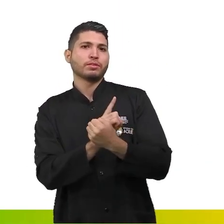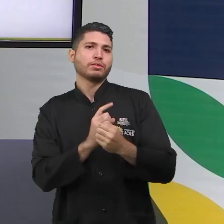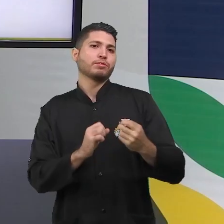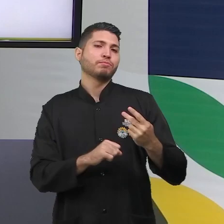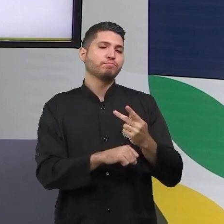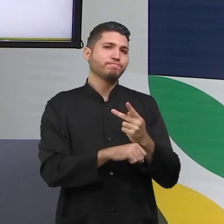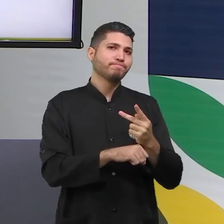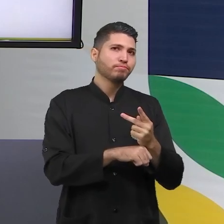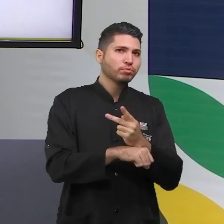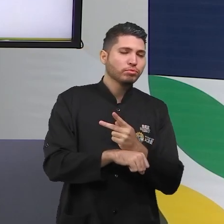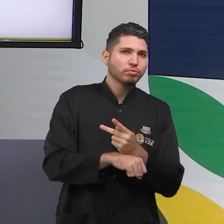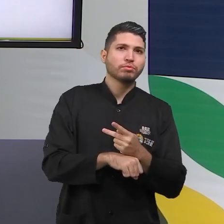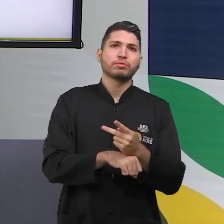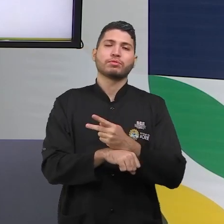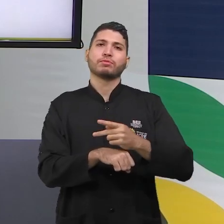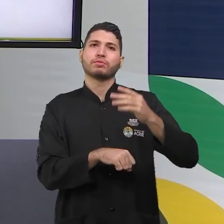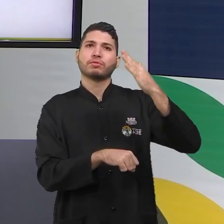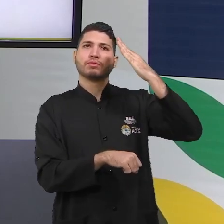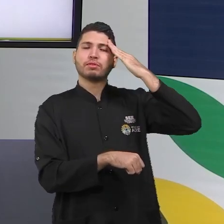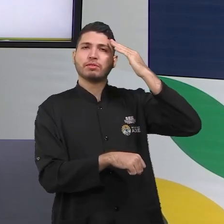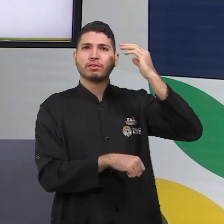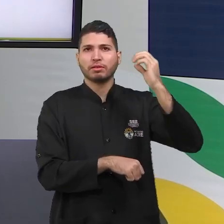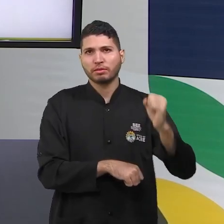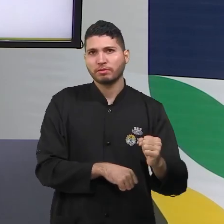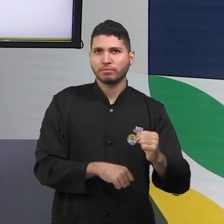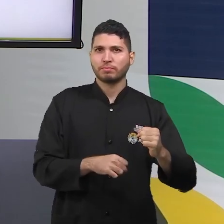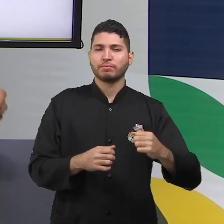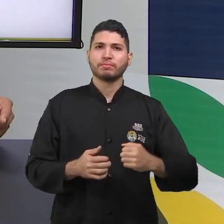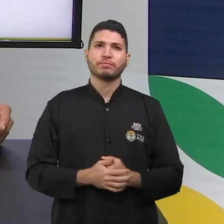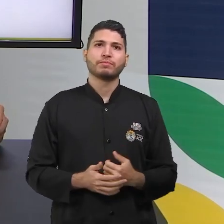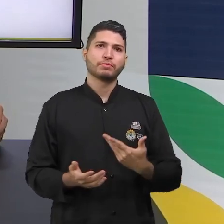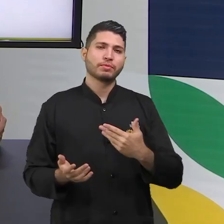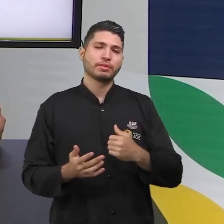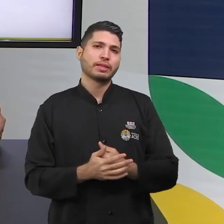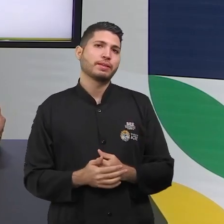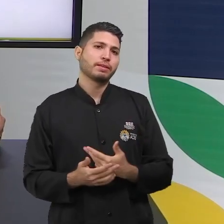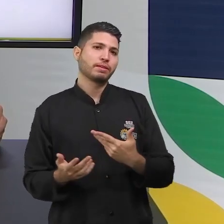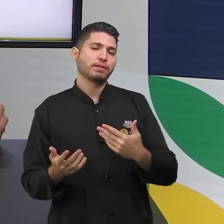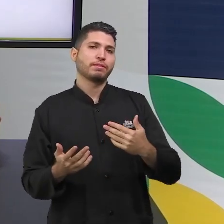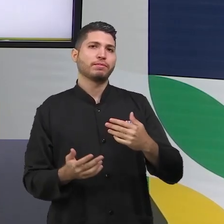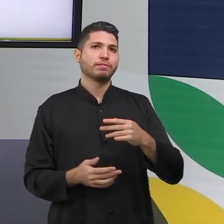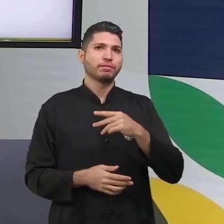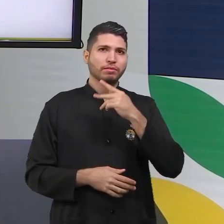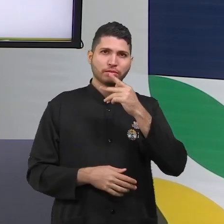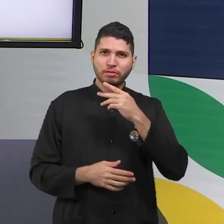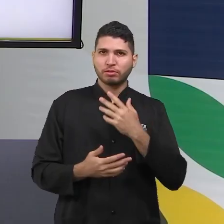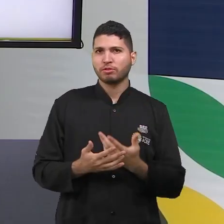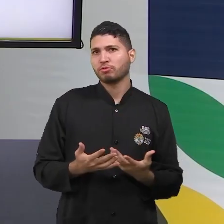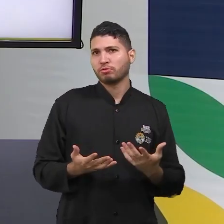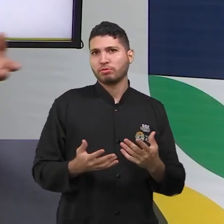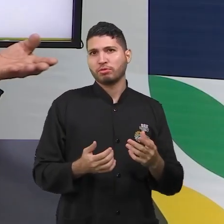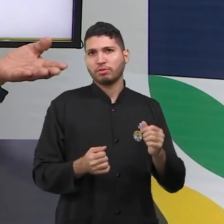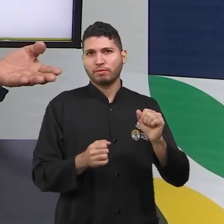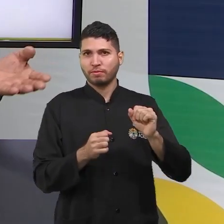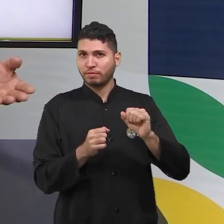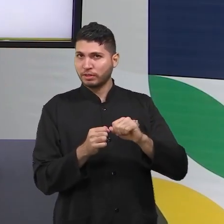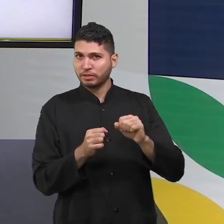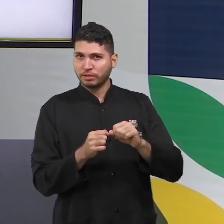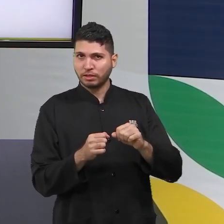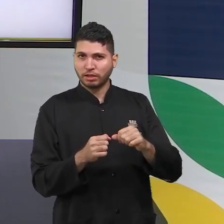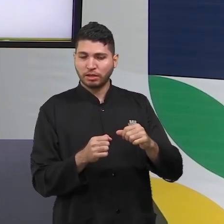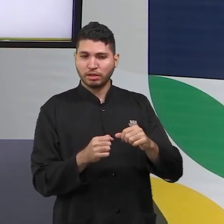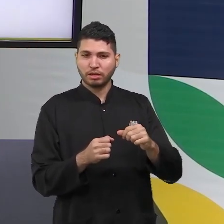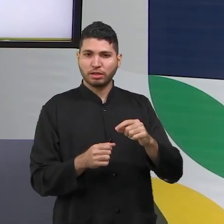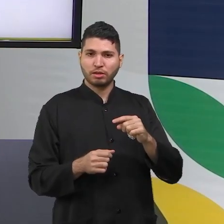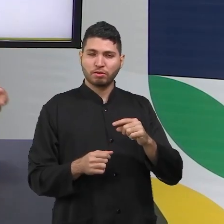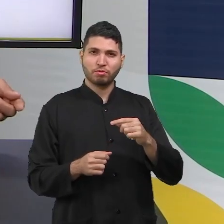pensando aí no confucionismo, né, que diz que não faça aos outros aquilo que não queres que te faça. A gente vê o judaísmo, por exemplo,